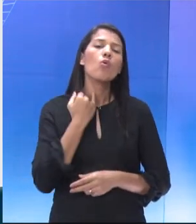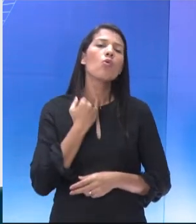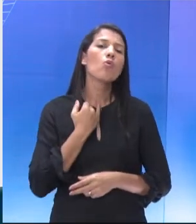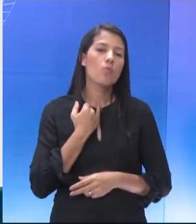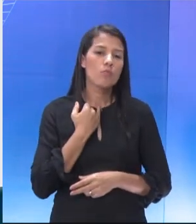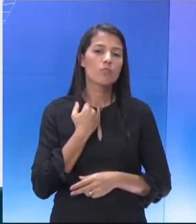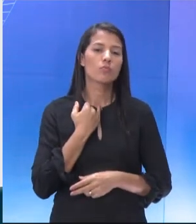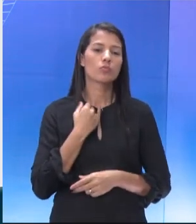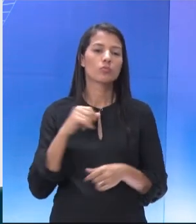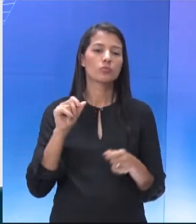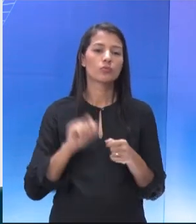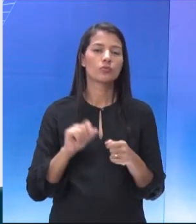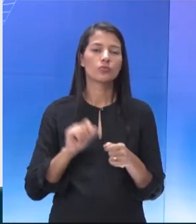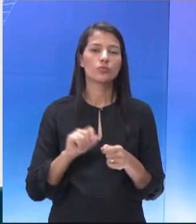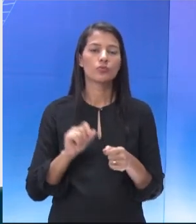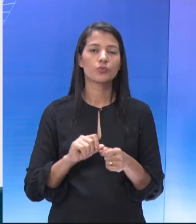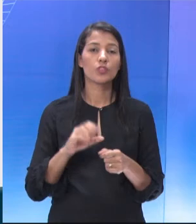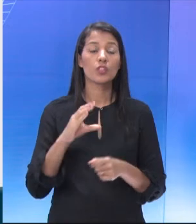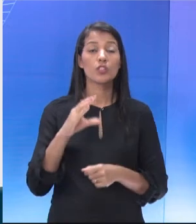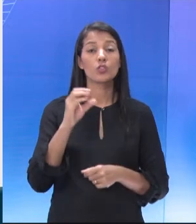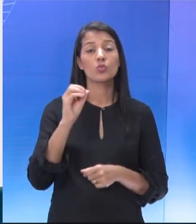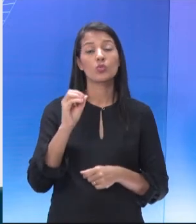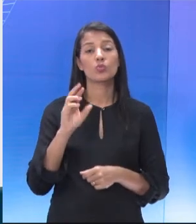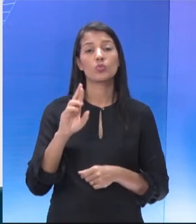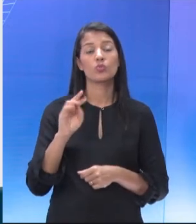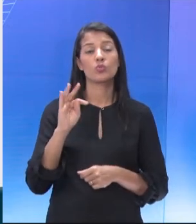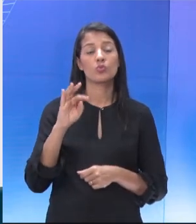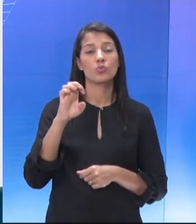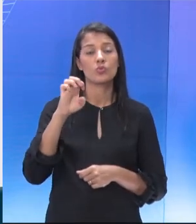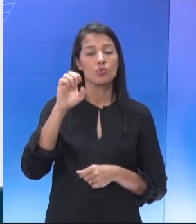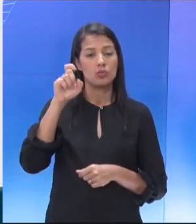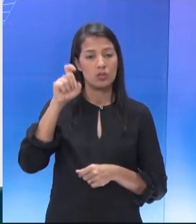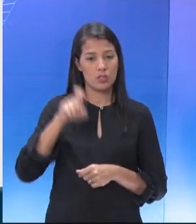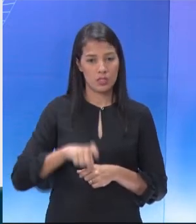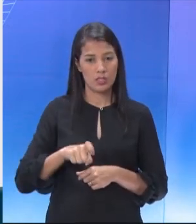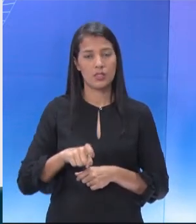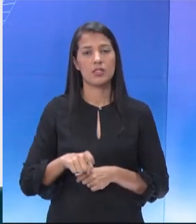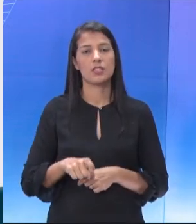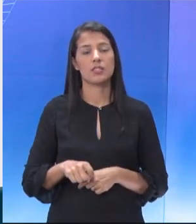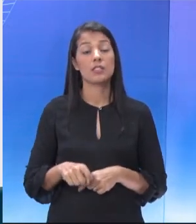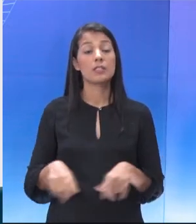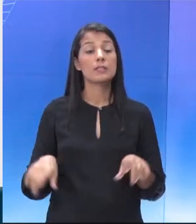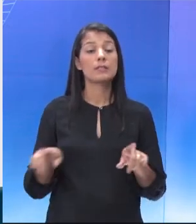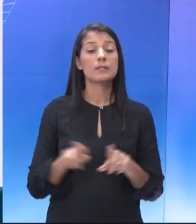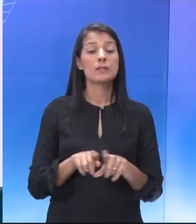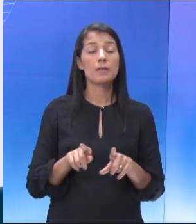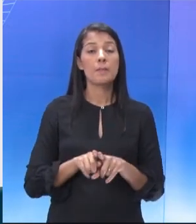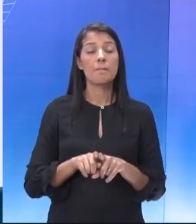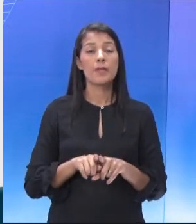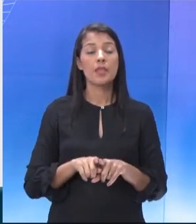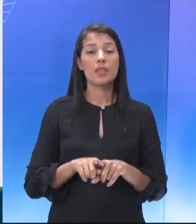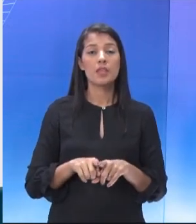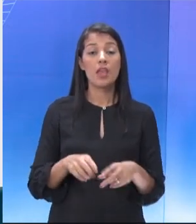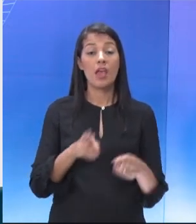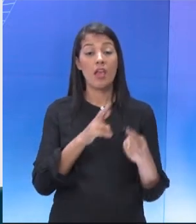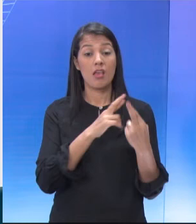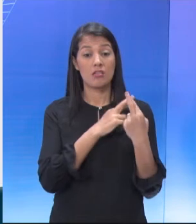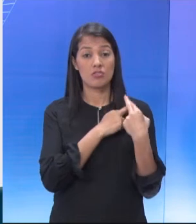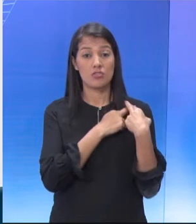sendo responsáveis por diversas funções nos organismos, incluindo o controle metabólico e